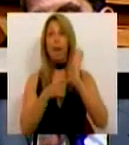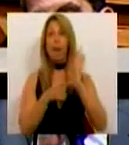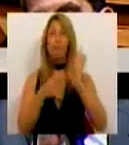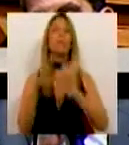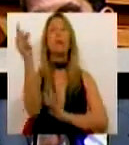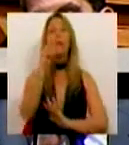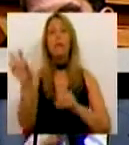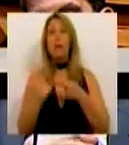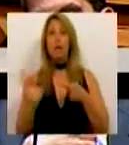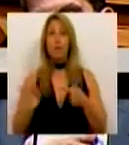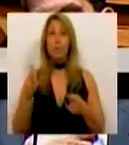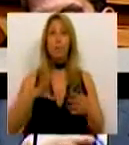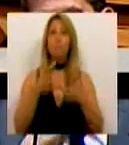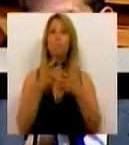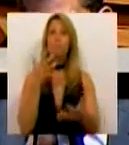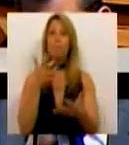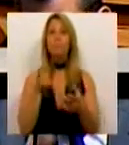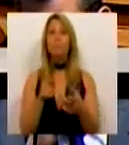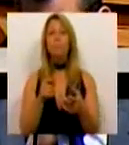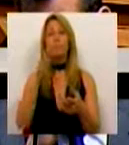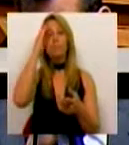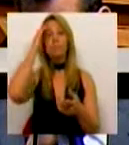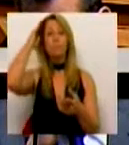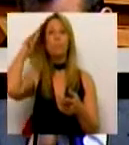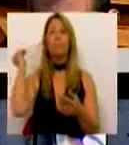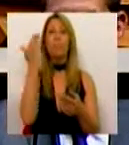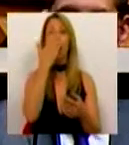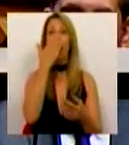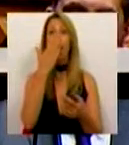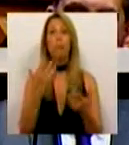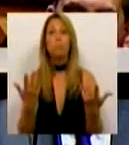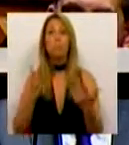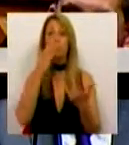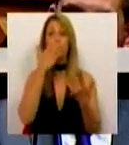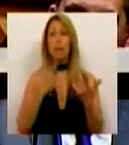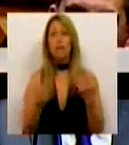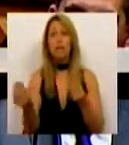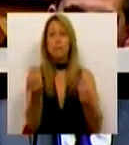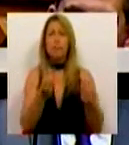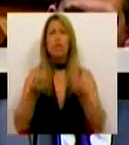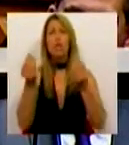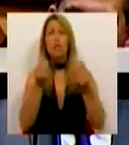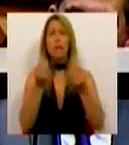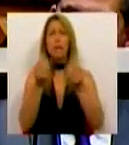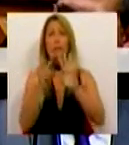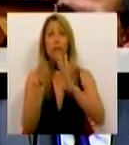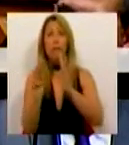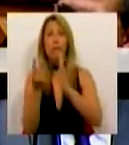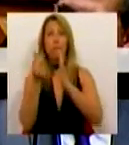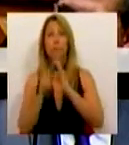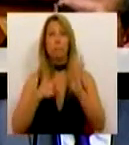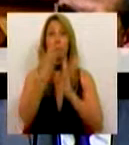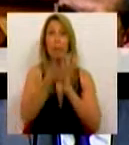terceiro aspecto que queríamos sublinhar é que, aparentemente, estamos em presença de uma espécie de hibridação de